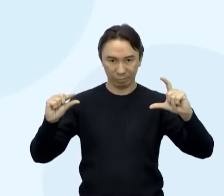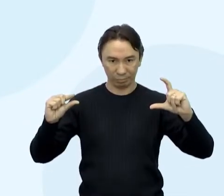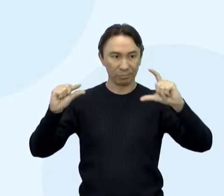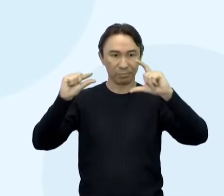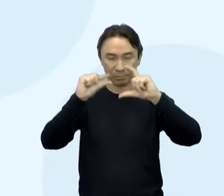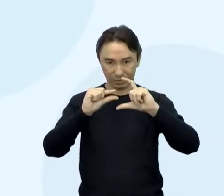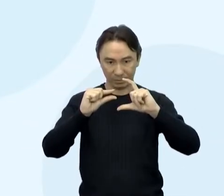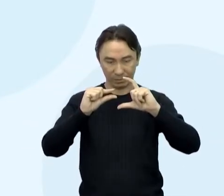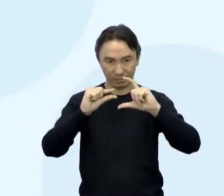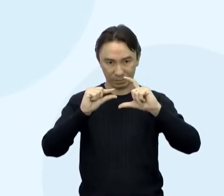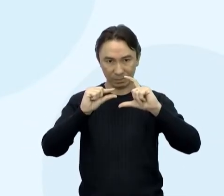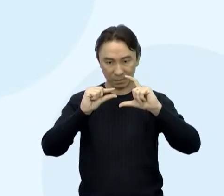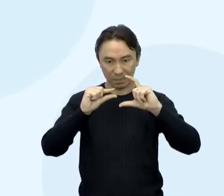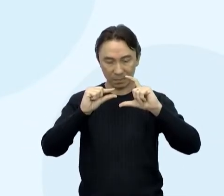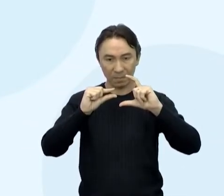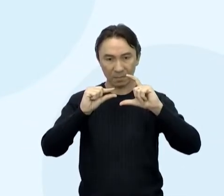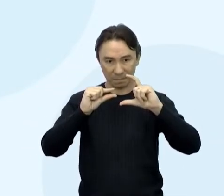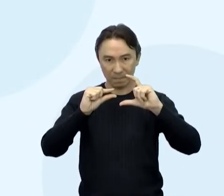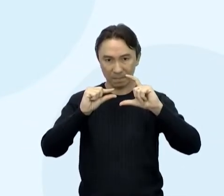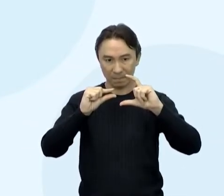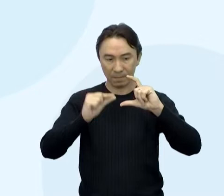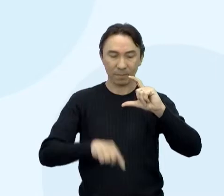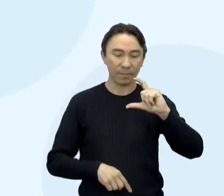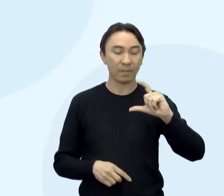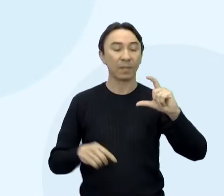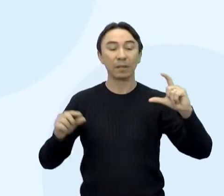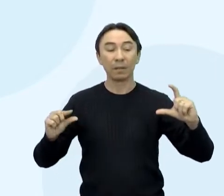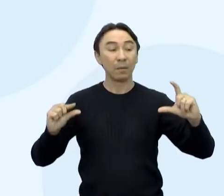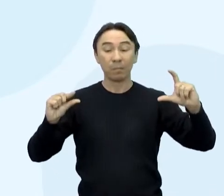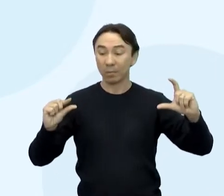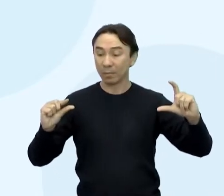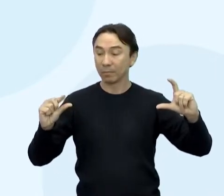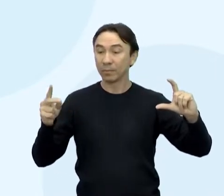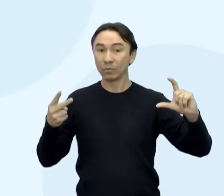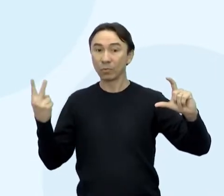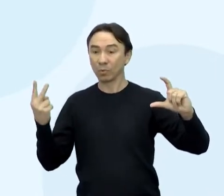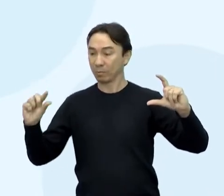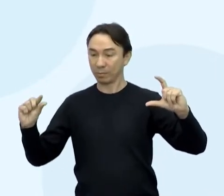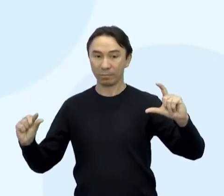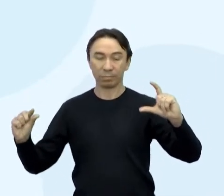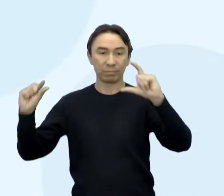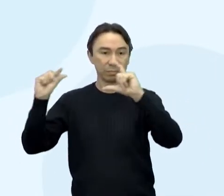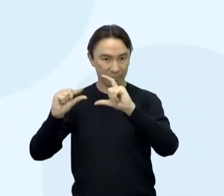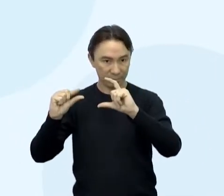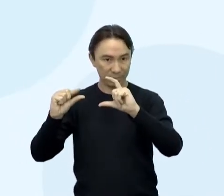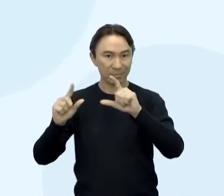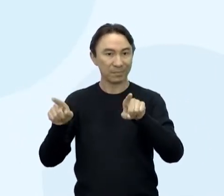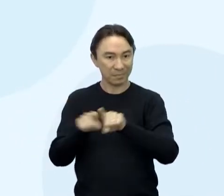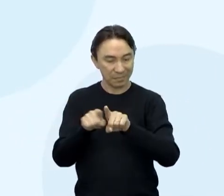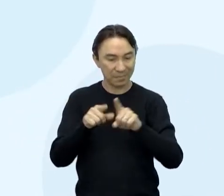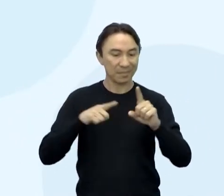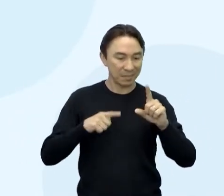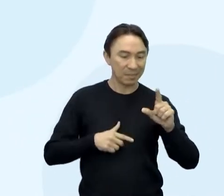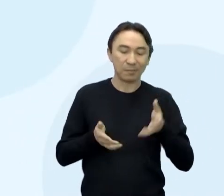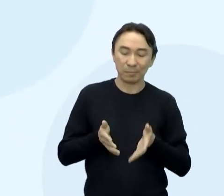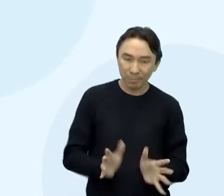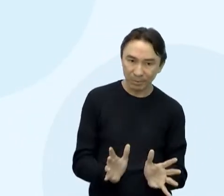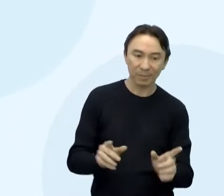azinho. O primeiro com o segundo, então mais um indivíduo